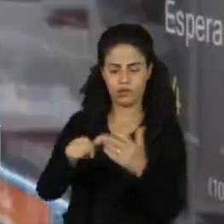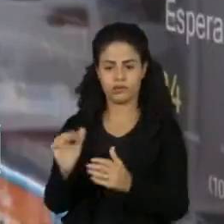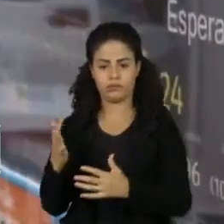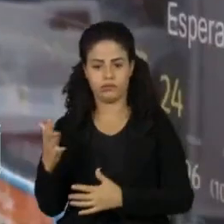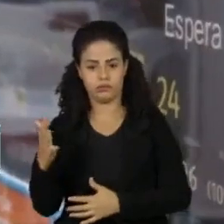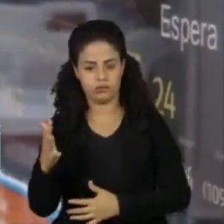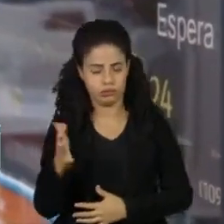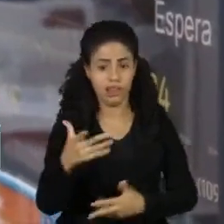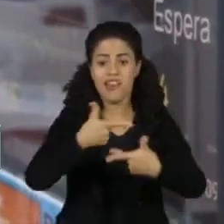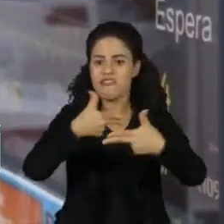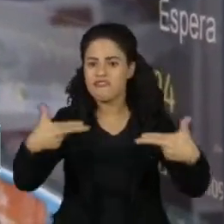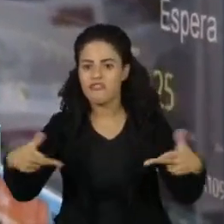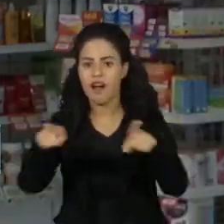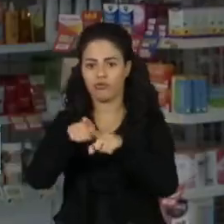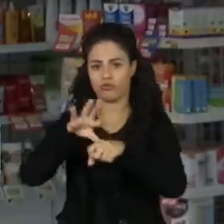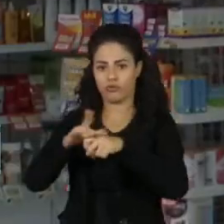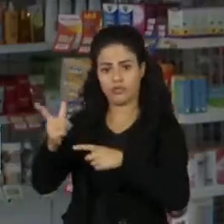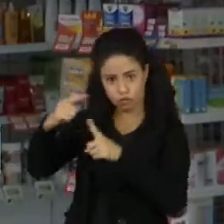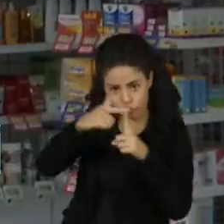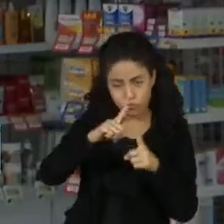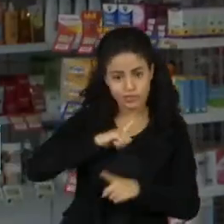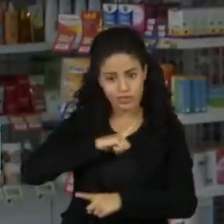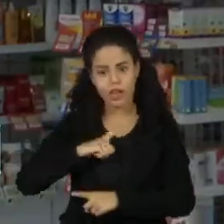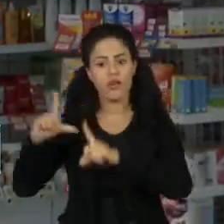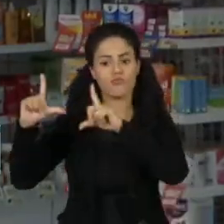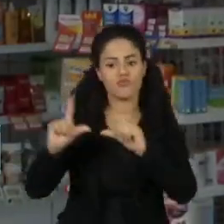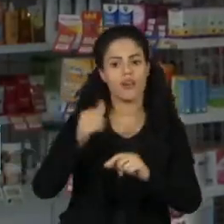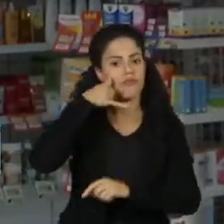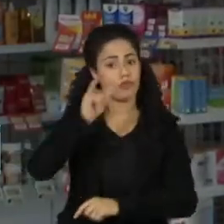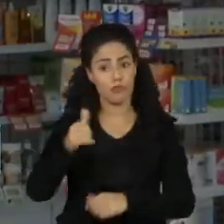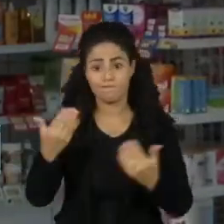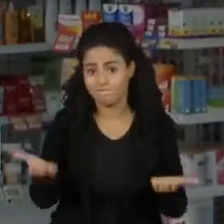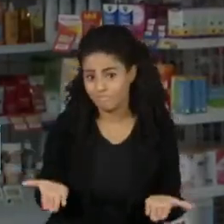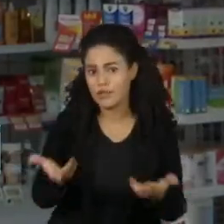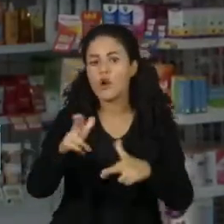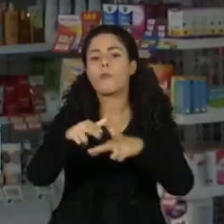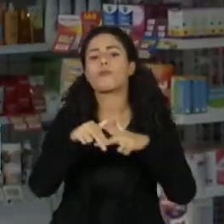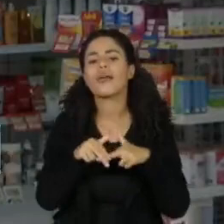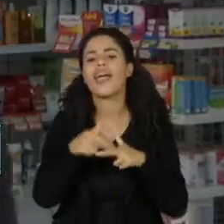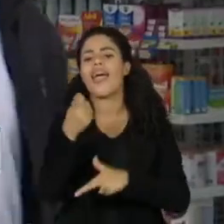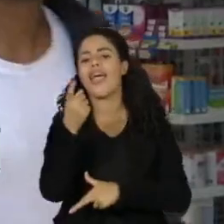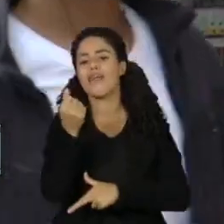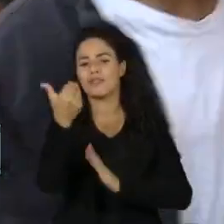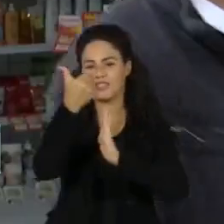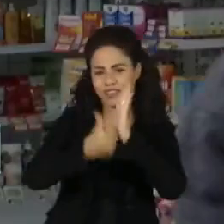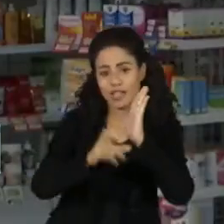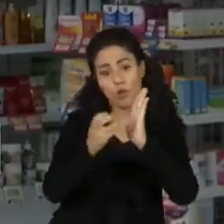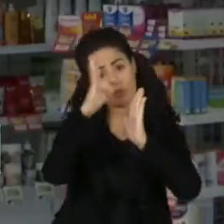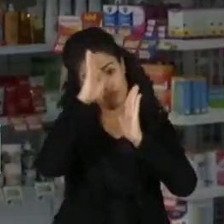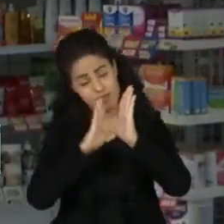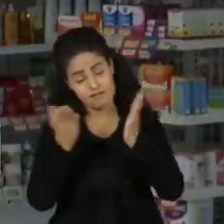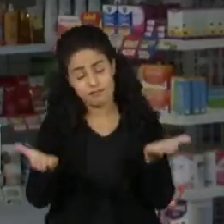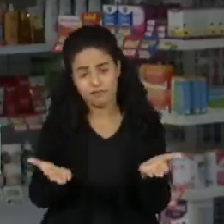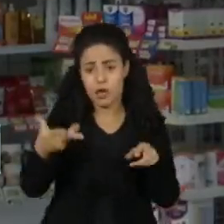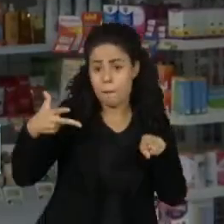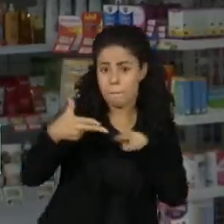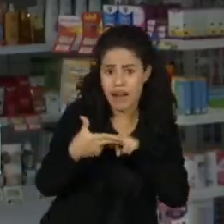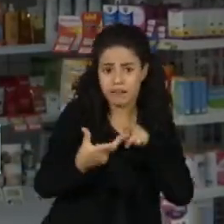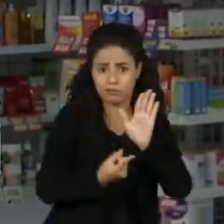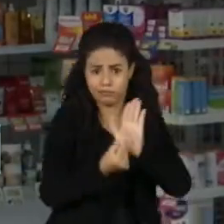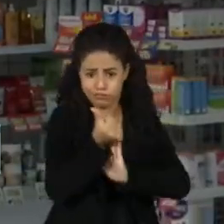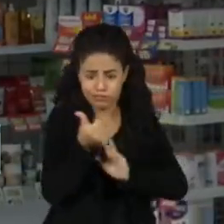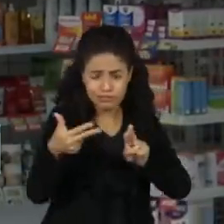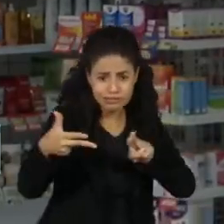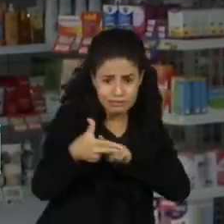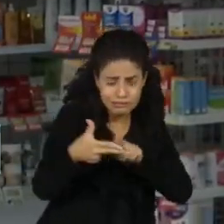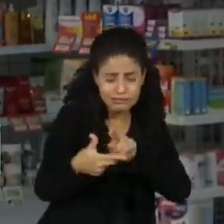Parkinson, entre outras enfermidades. Apesar do êxito, a Farmácia Popular vem sofrendo sucessivos cortes de verbas, segundo o Instituto Brasileiro